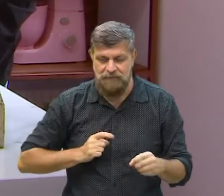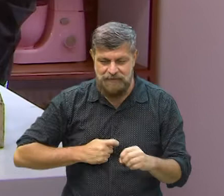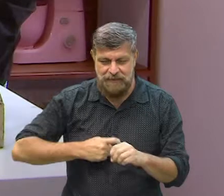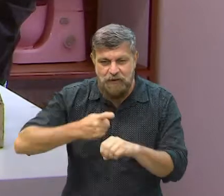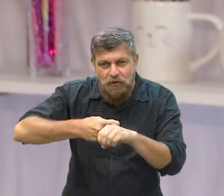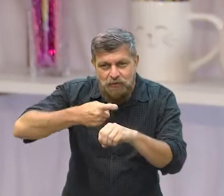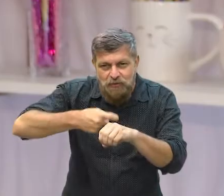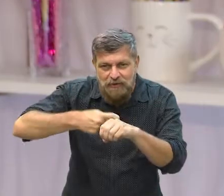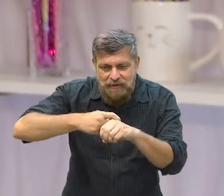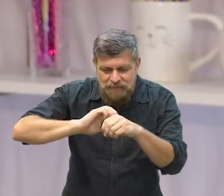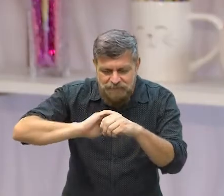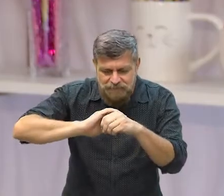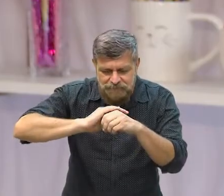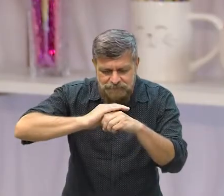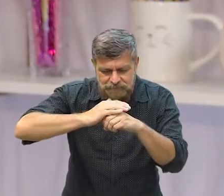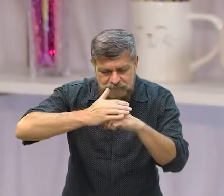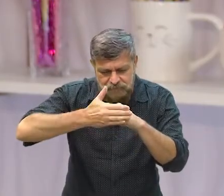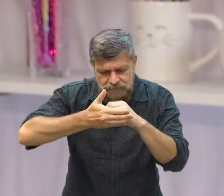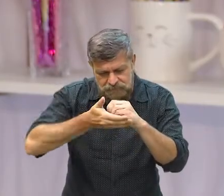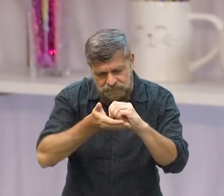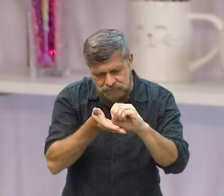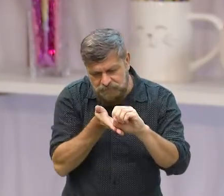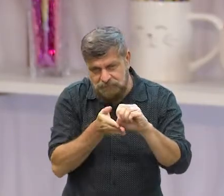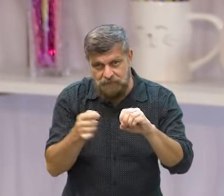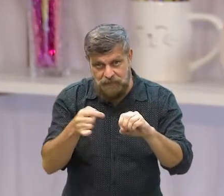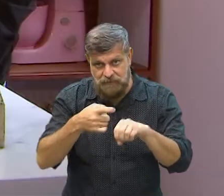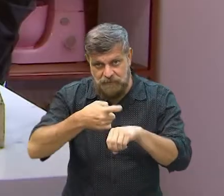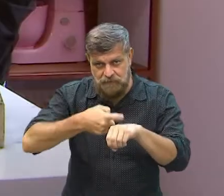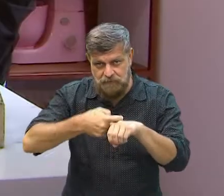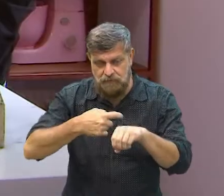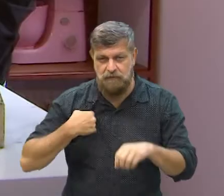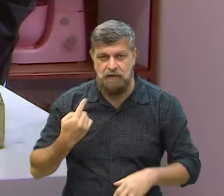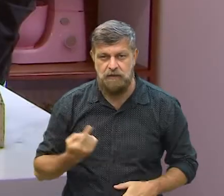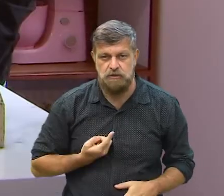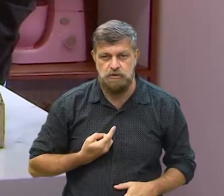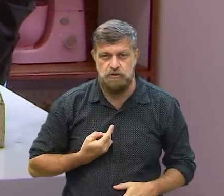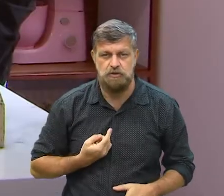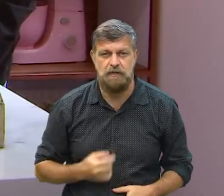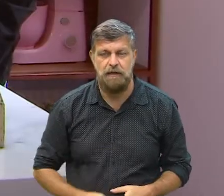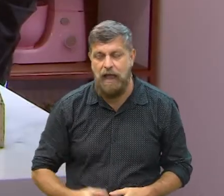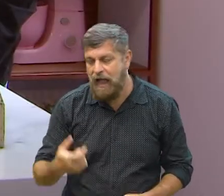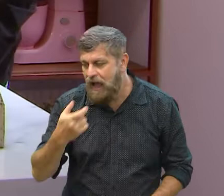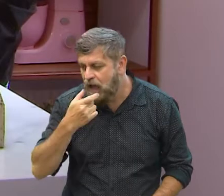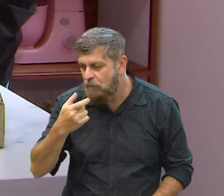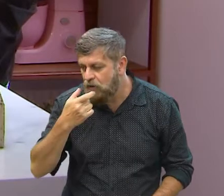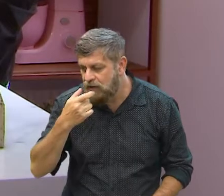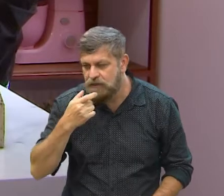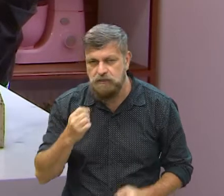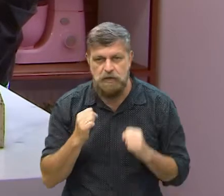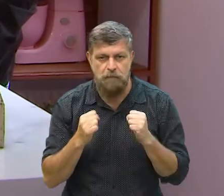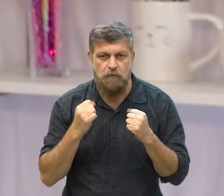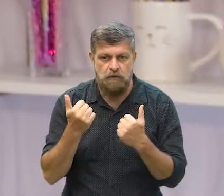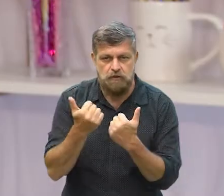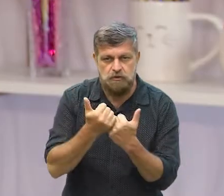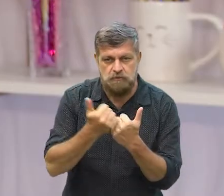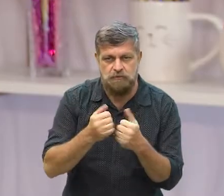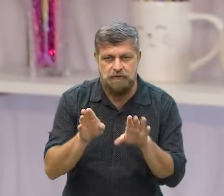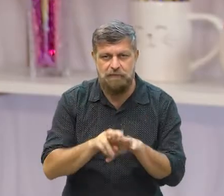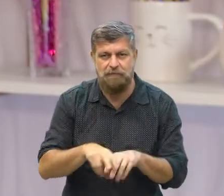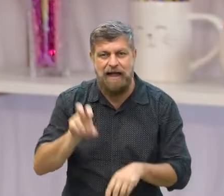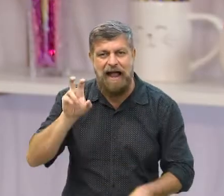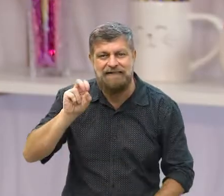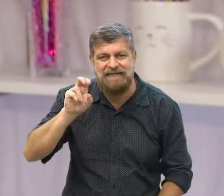em volta, né, para endurecer. Onde a gente adicionou a bolachinha, a gente pode colocar uma castanha,